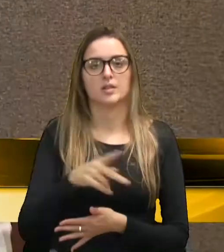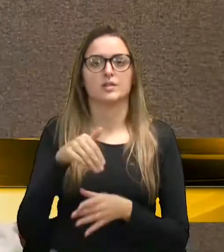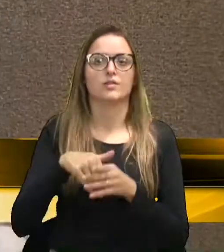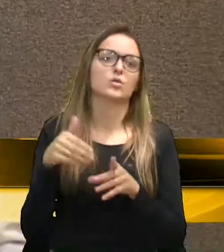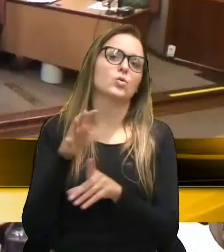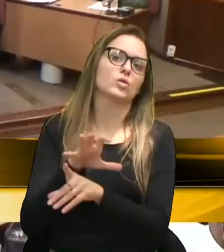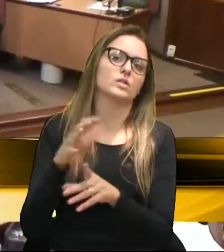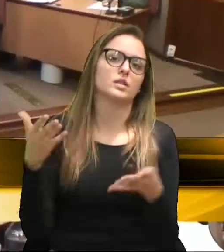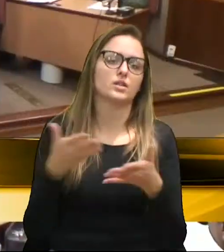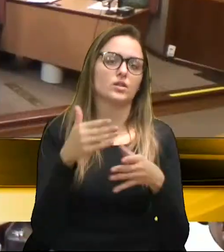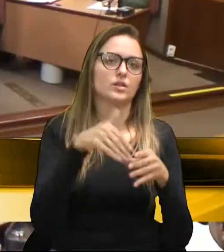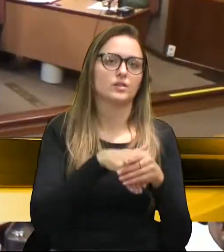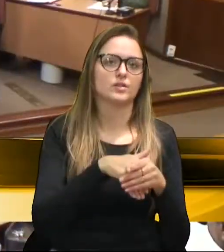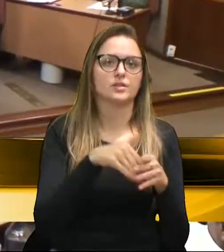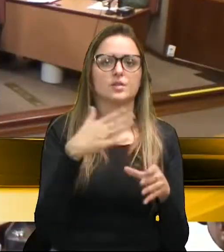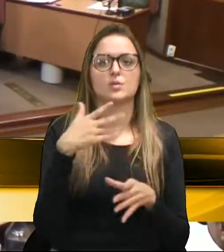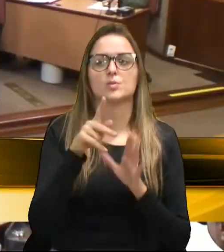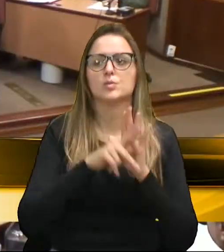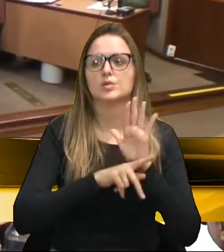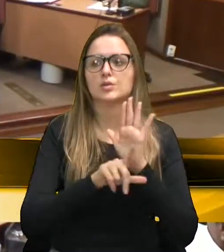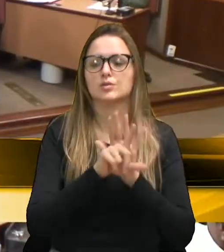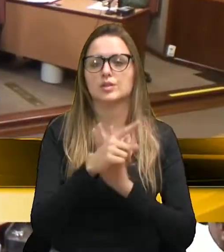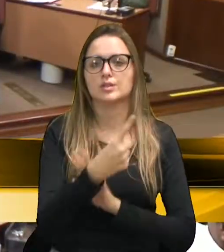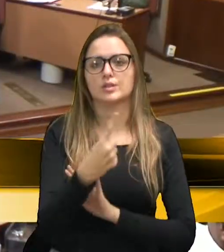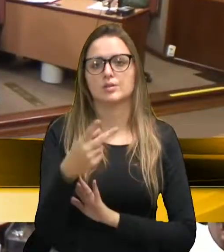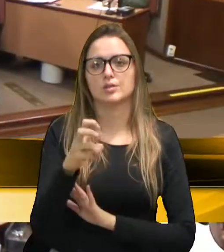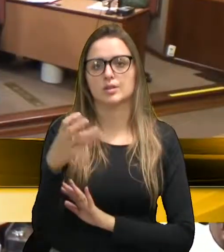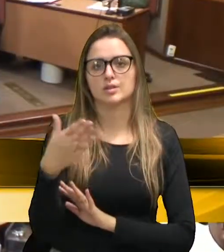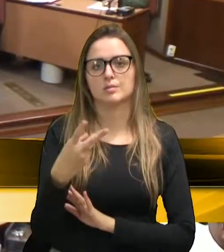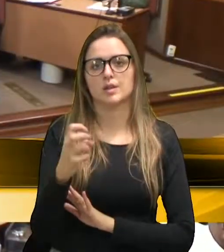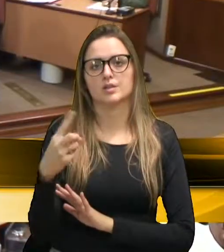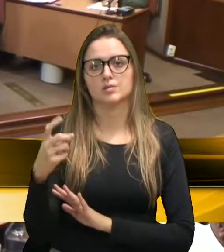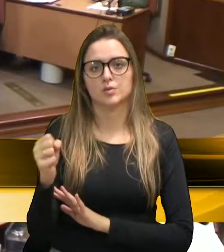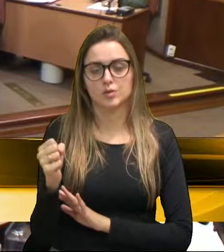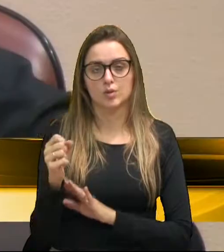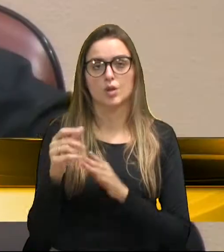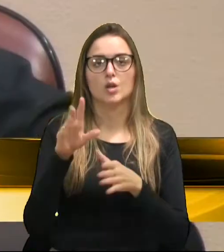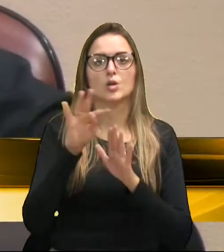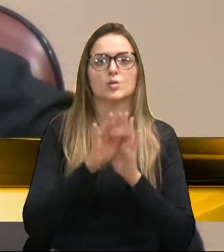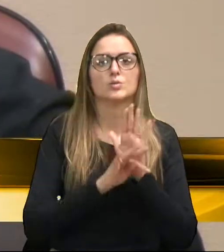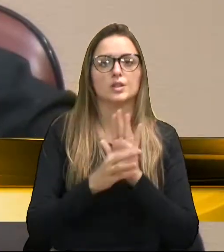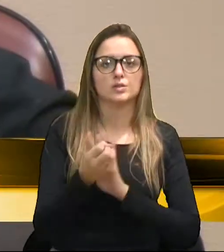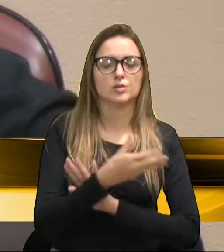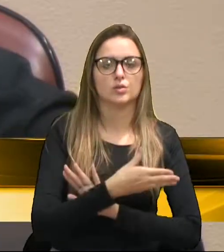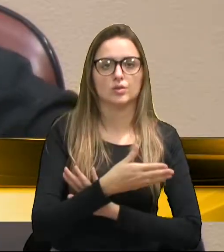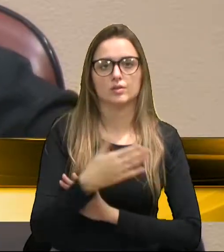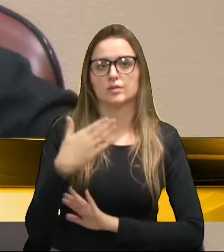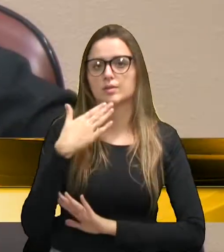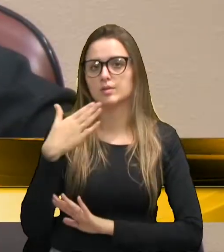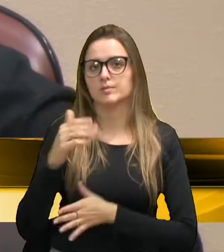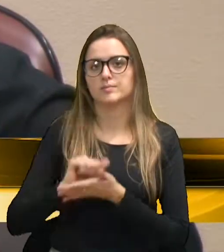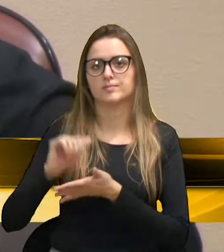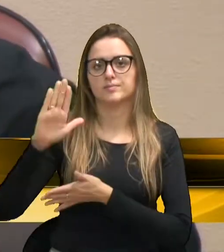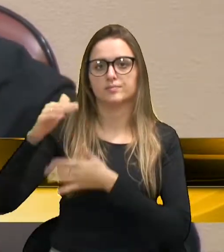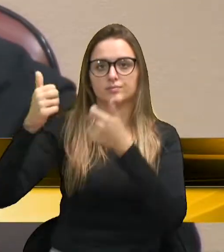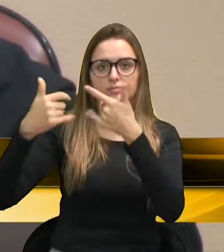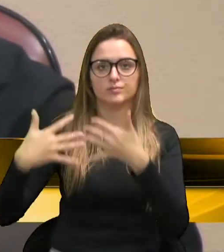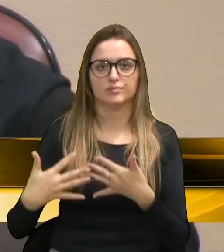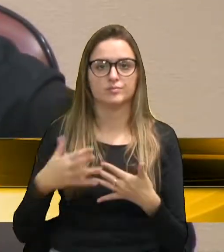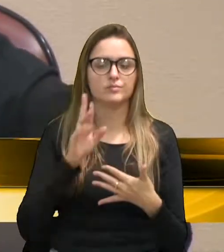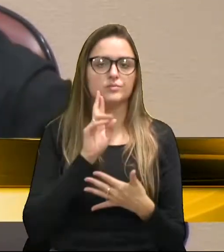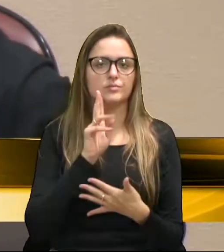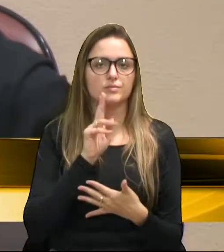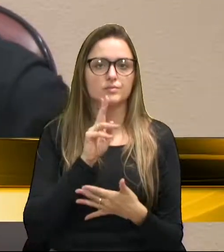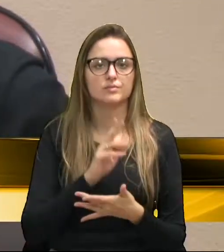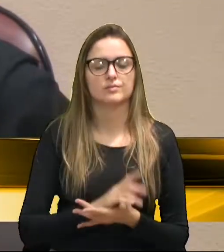contra. Está em votação o projeto de lei número 115/2018 com mensagem retificativa. Peço a palavra, presidente. Para declarar o voto, vereador Renato Oliveira.